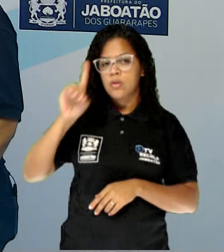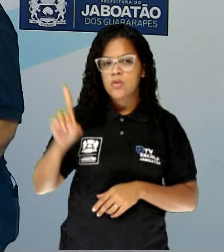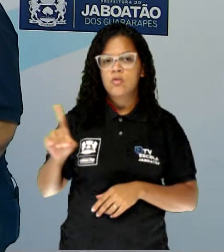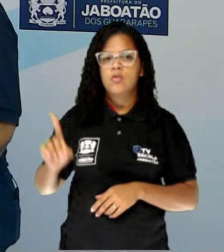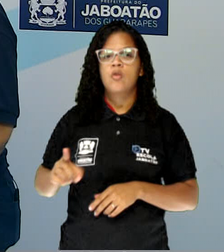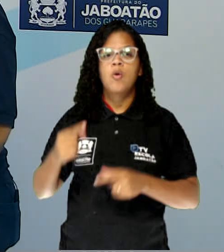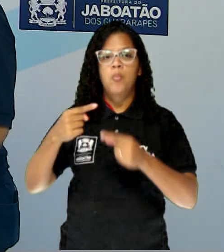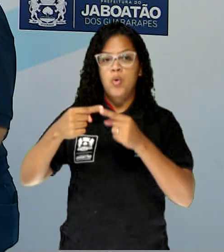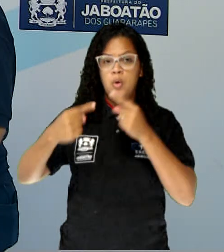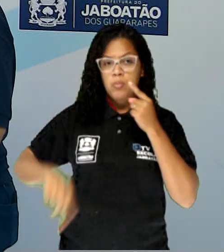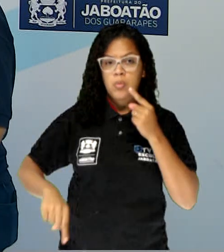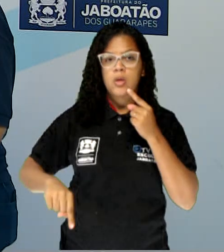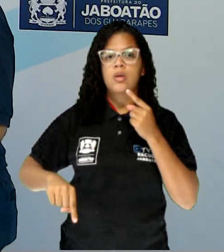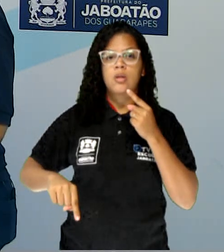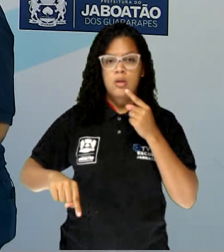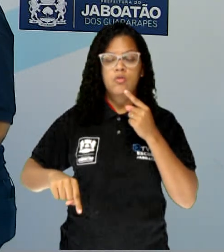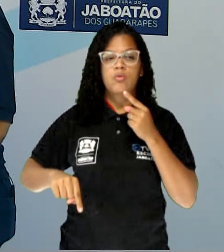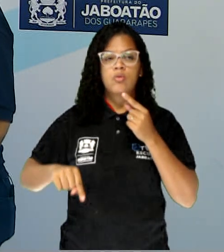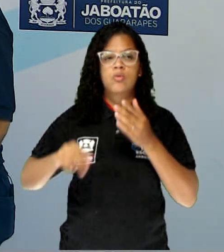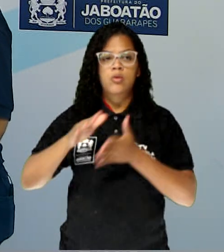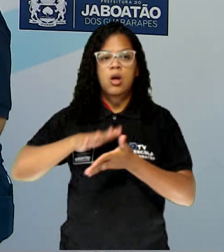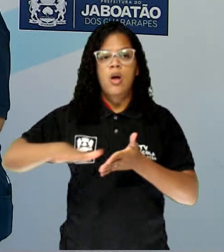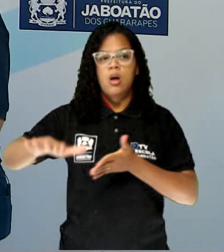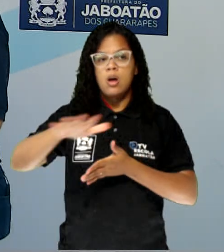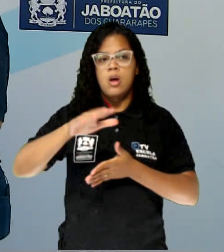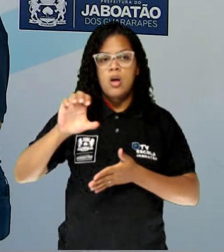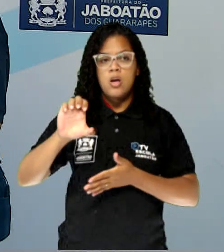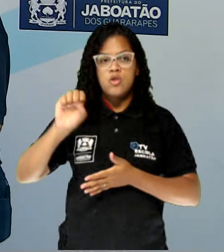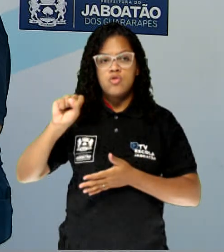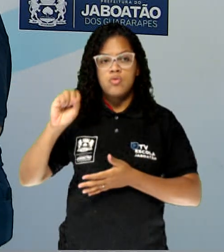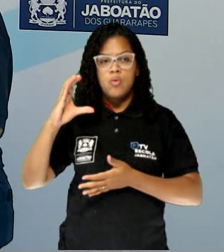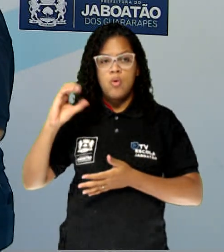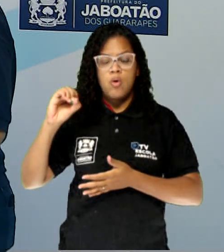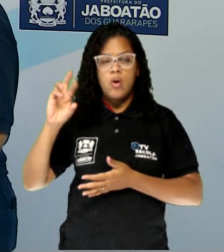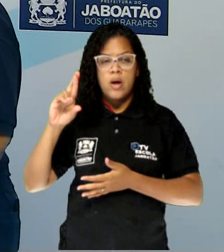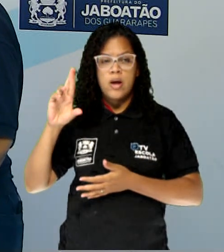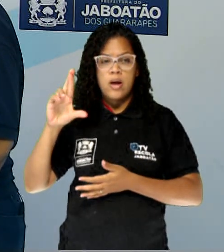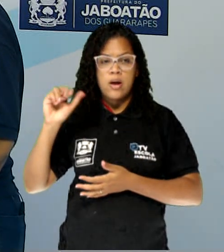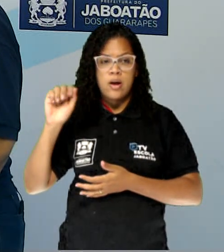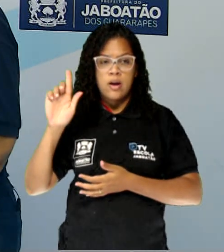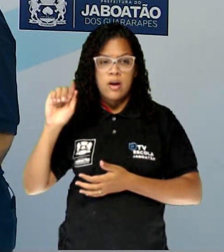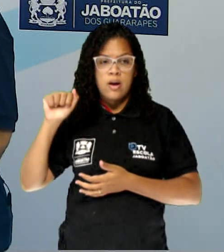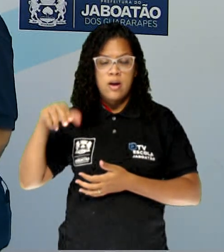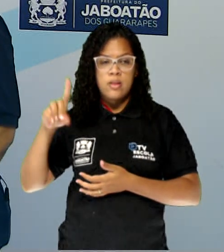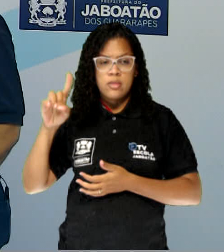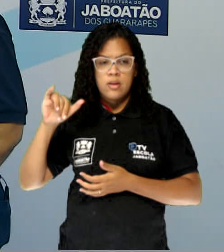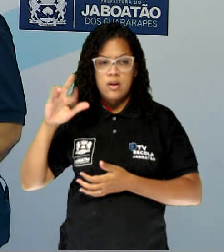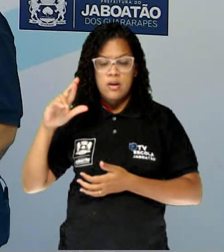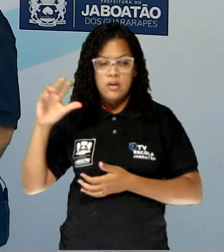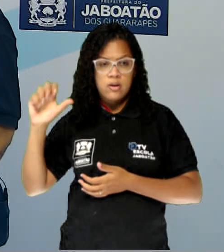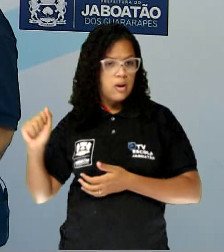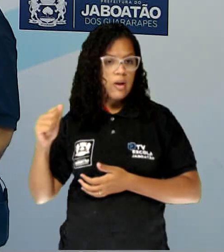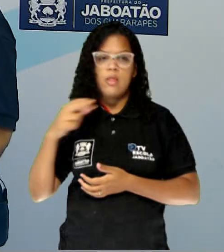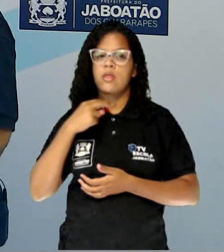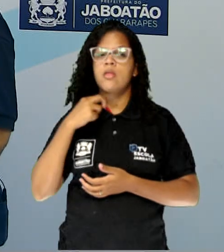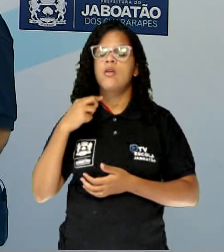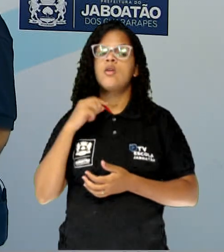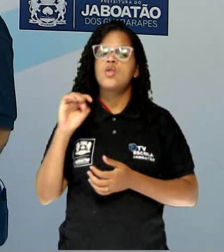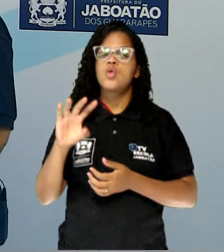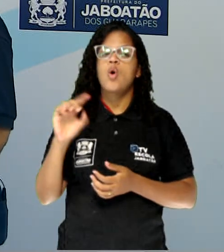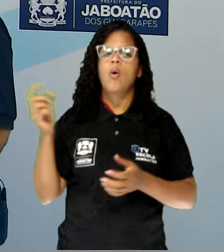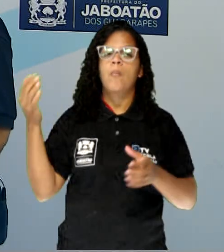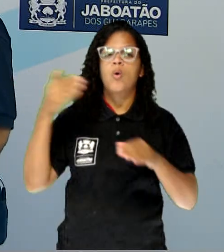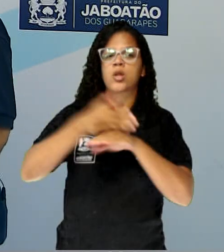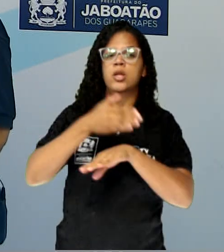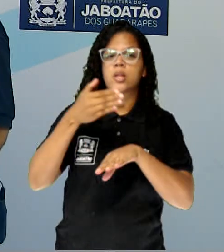escorregadeira instalada na área central do piso 1, sob a alegação de que só se pode entrar ali em